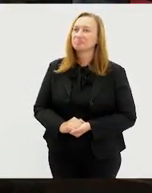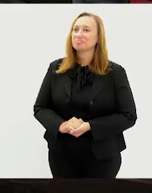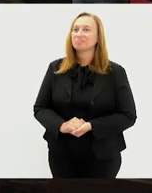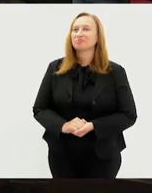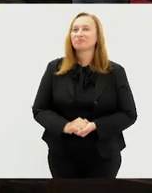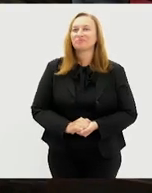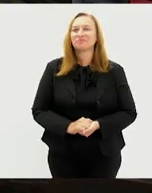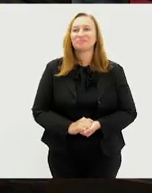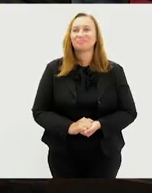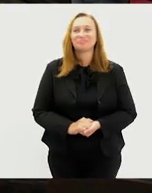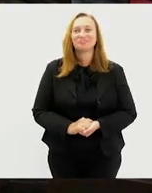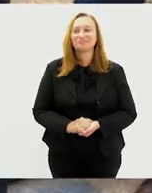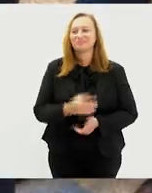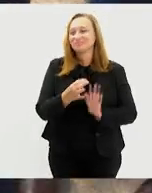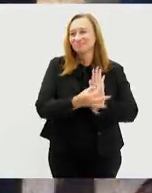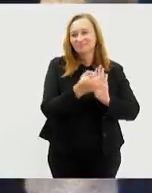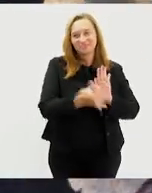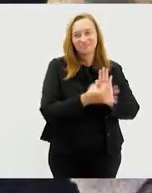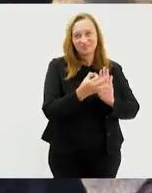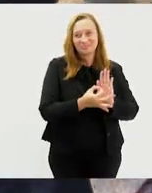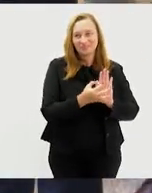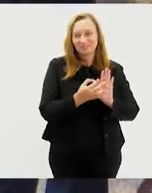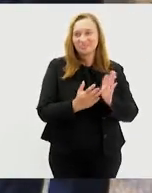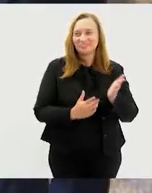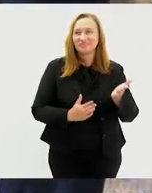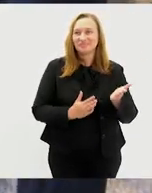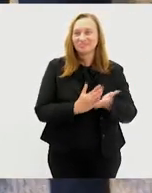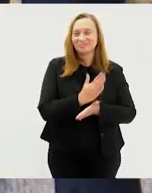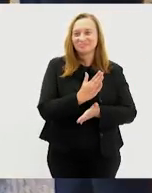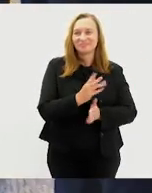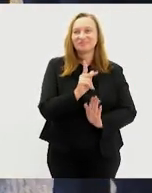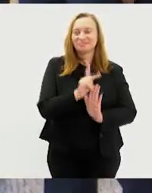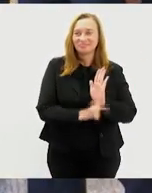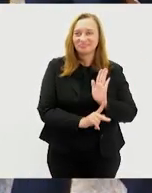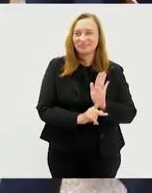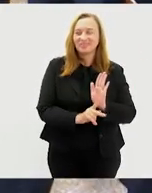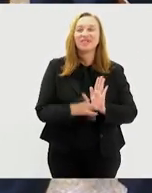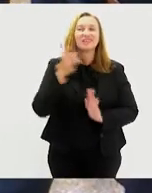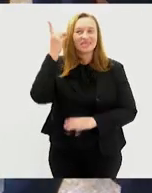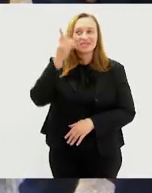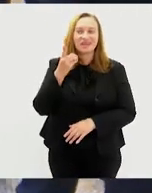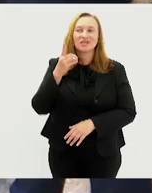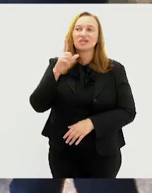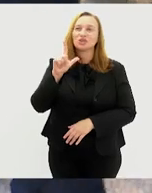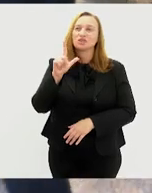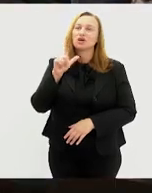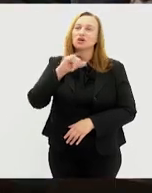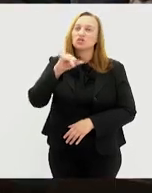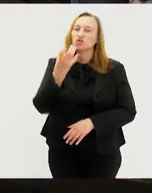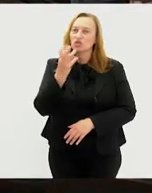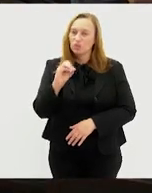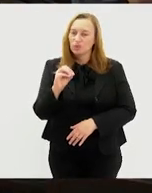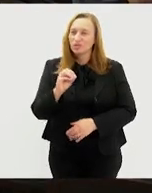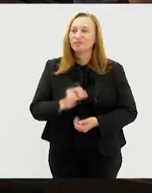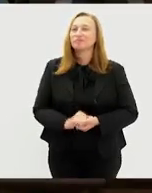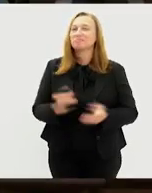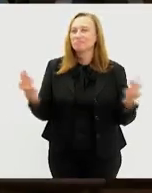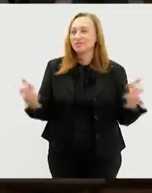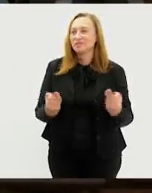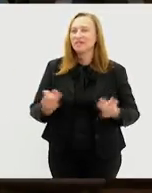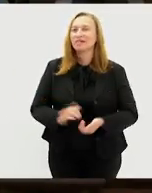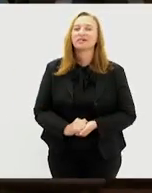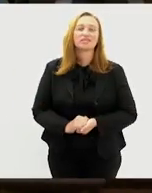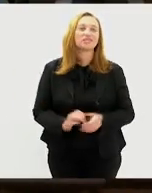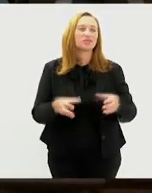pa favorável ao projeto do nobre Deputado Júlio Rocha perfeito pela